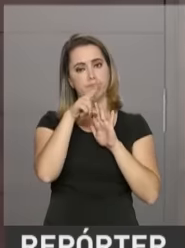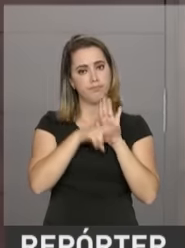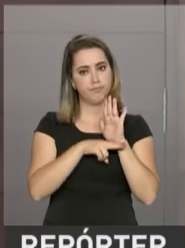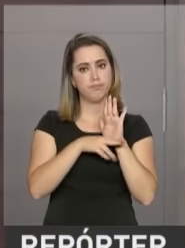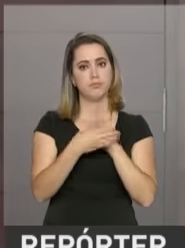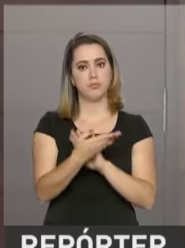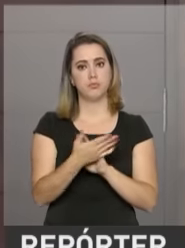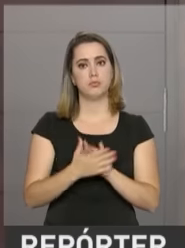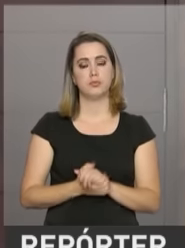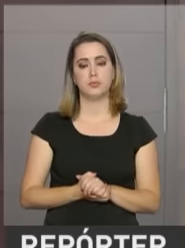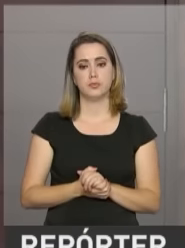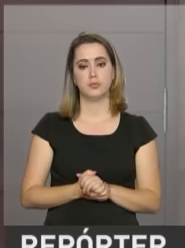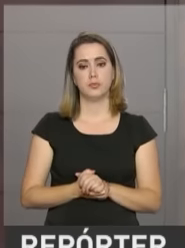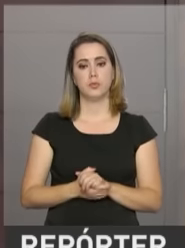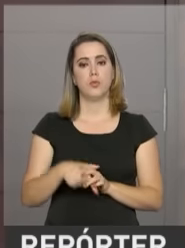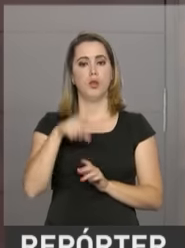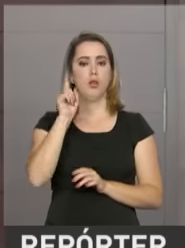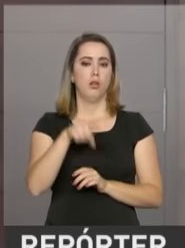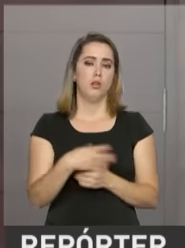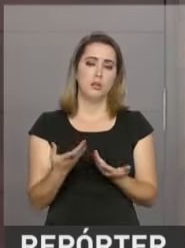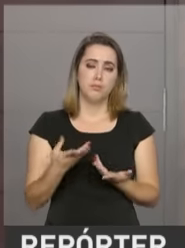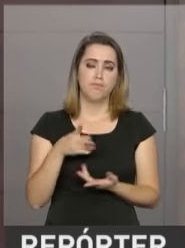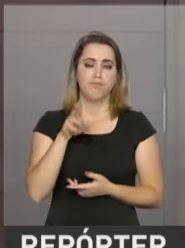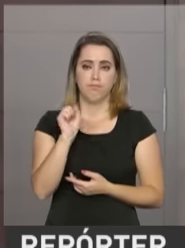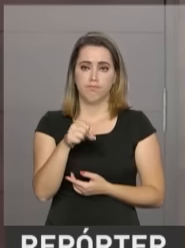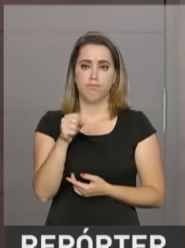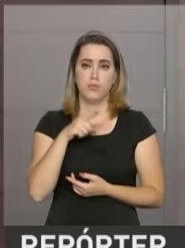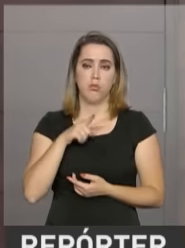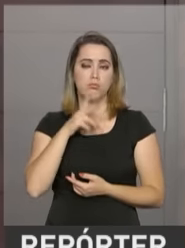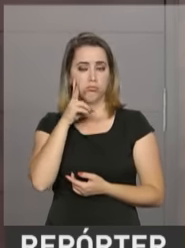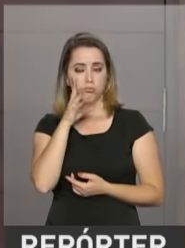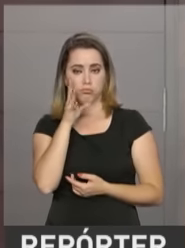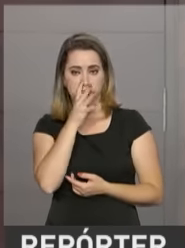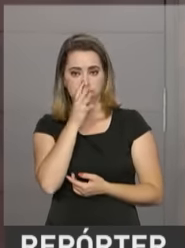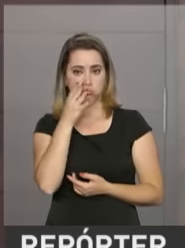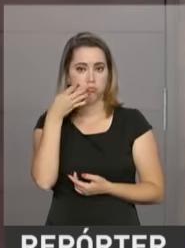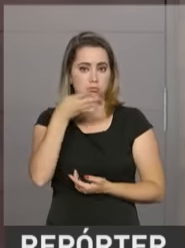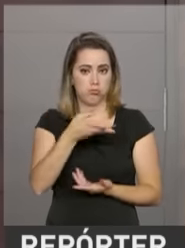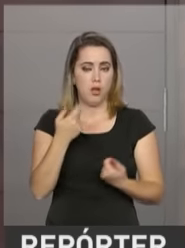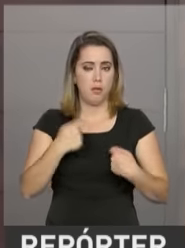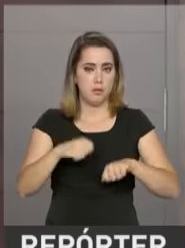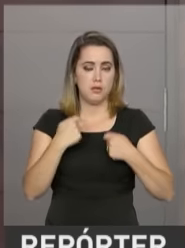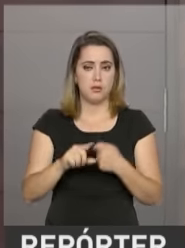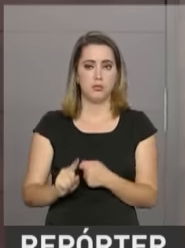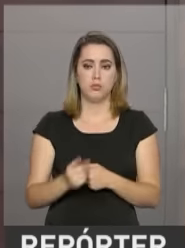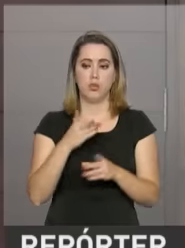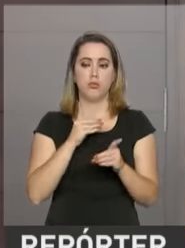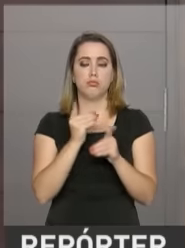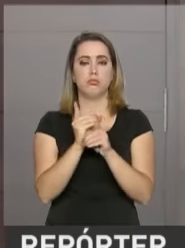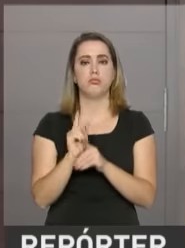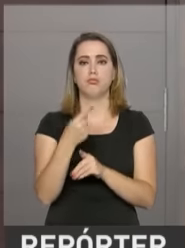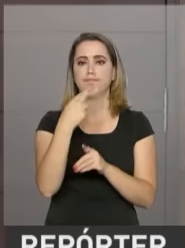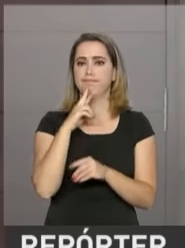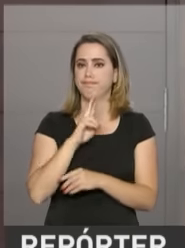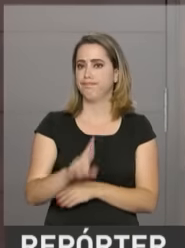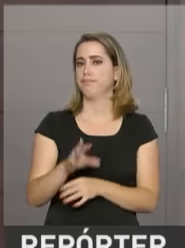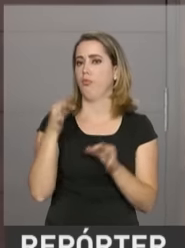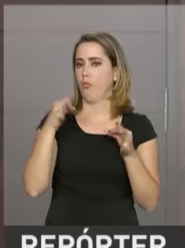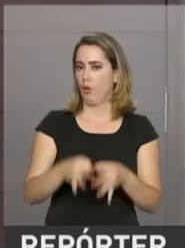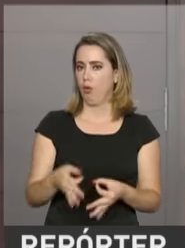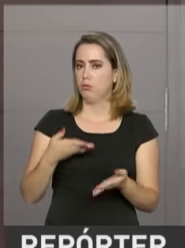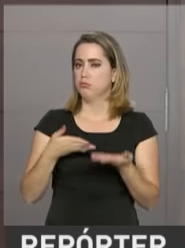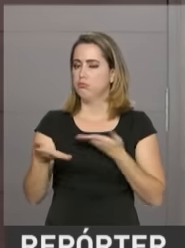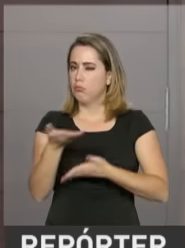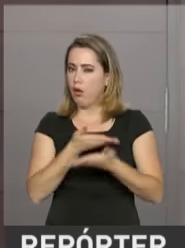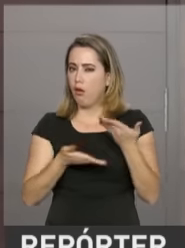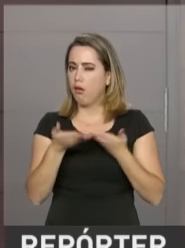É evidente que existem muitos interesses e é preciso encontrar uma solução adequada que equilibre a